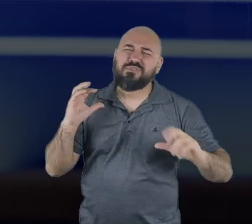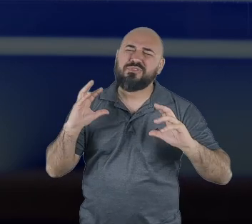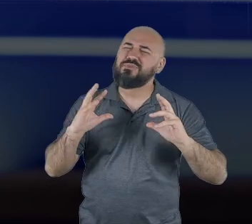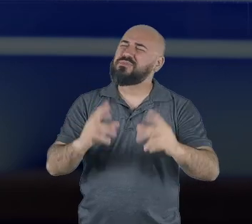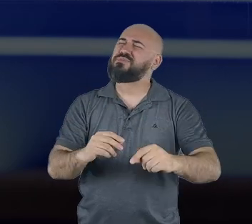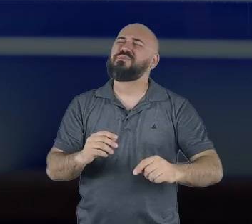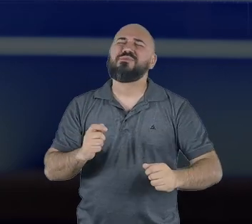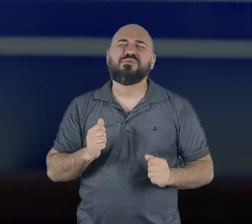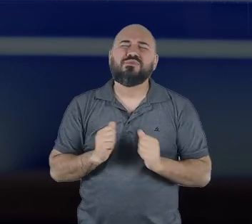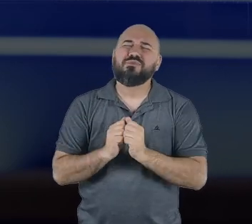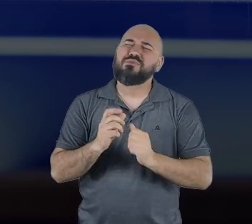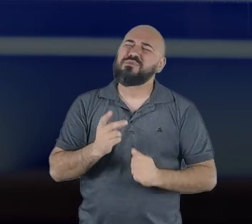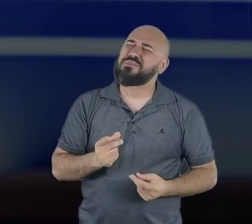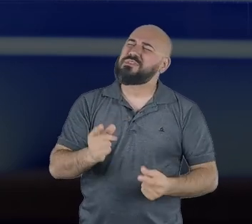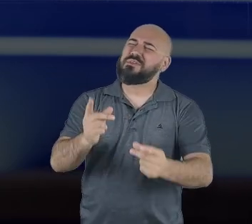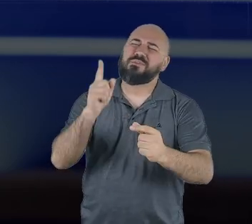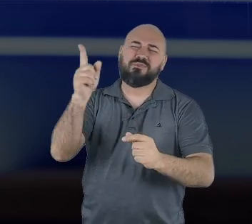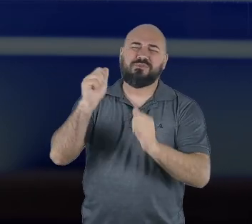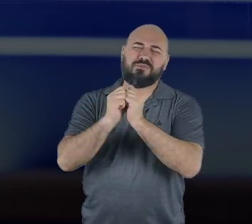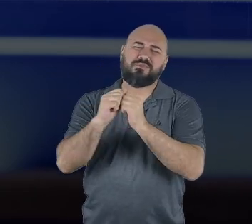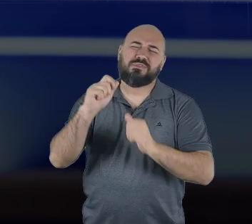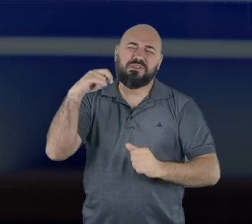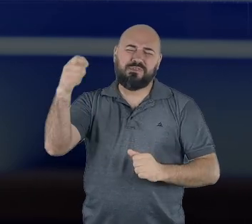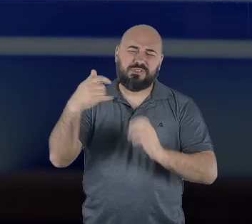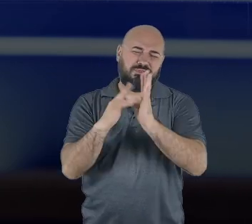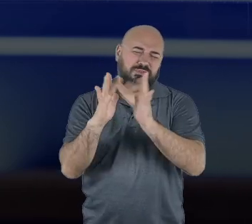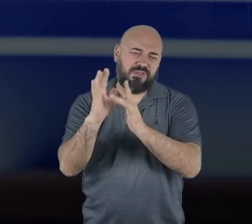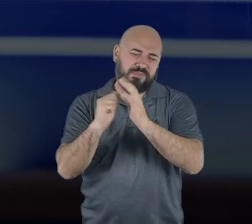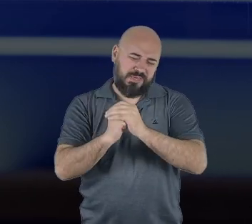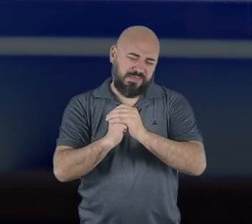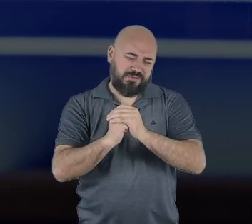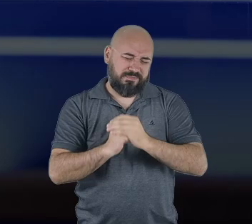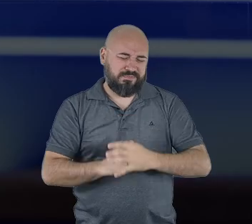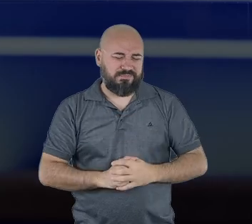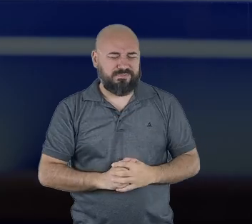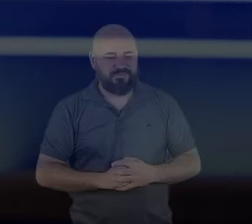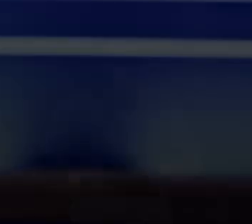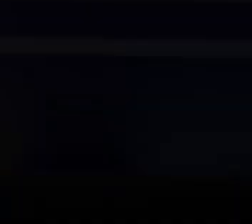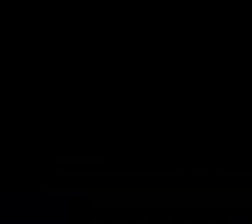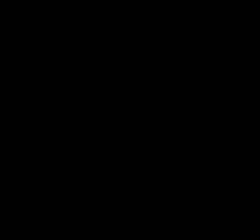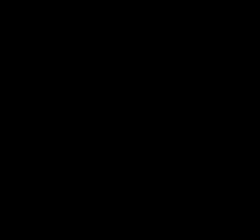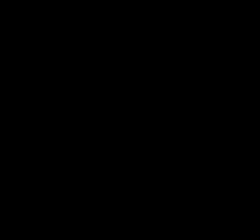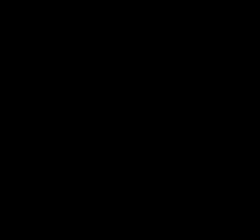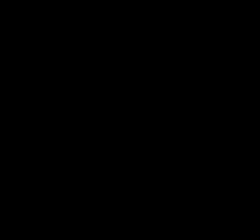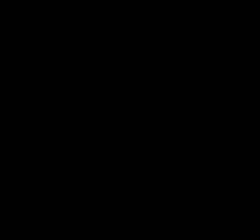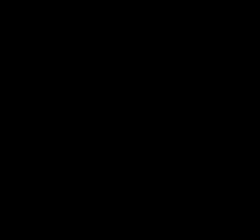nos prepare para estarmos para sempre ao Teu lado. É o que eu lhe peço no nome de Jesus. Amém.